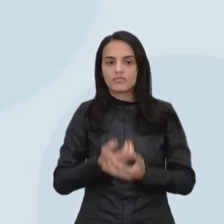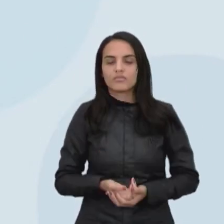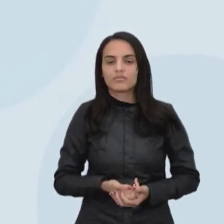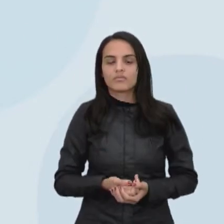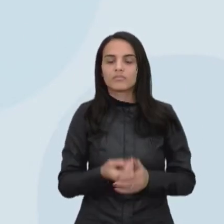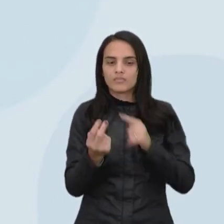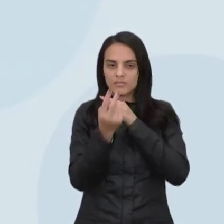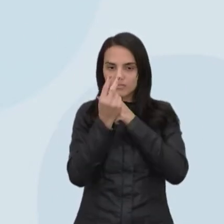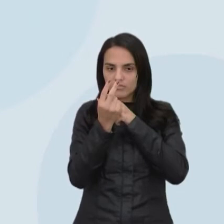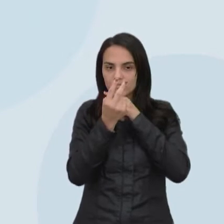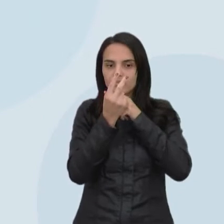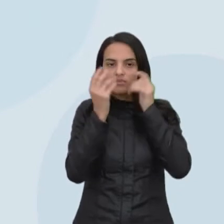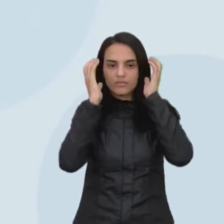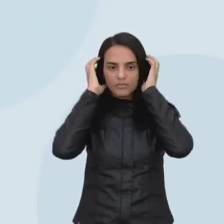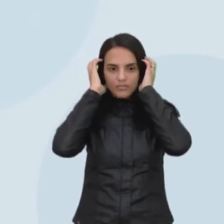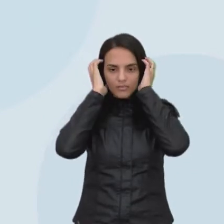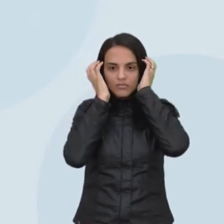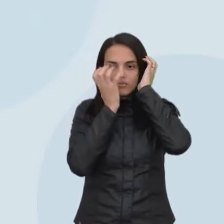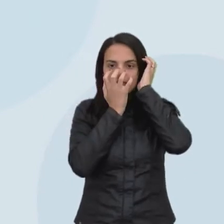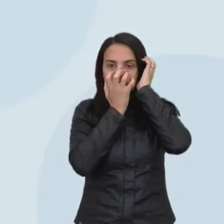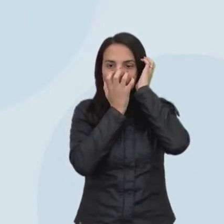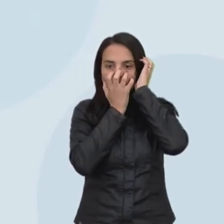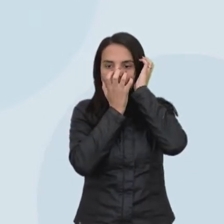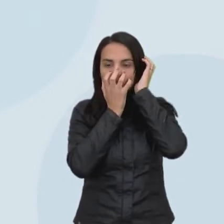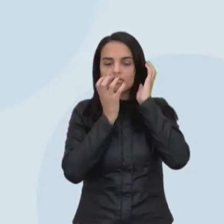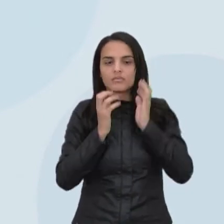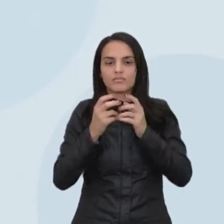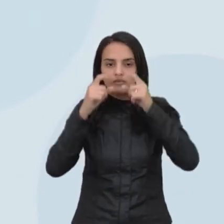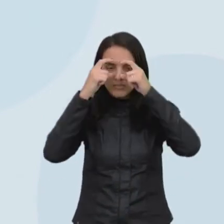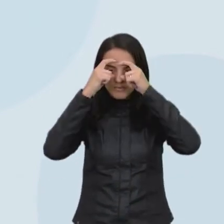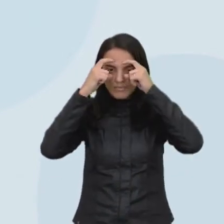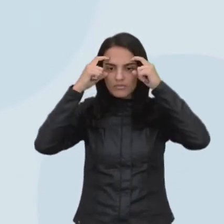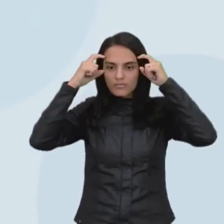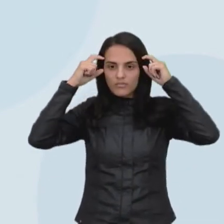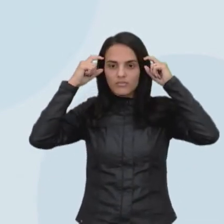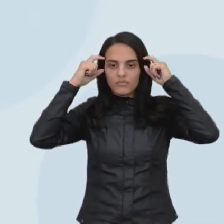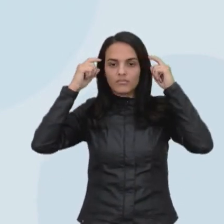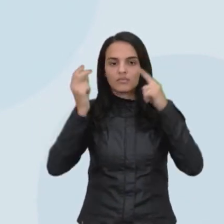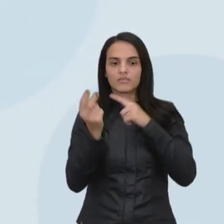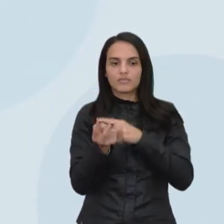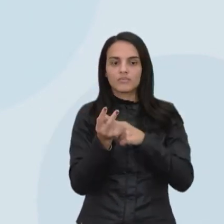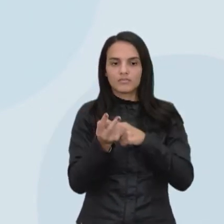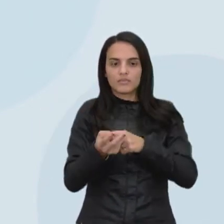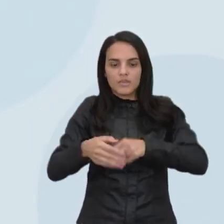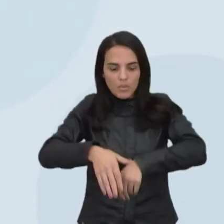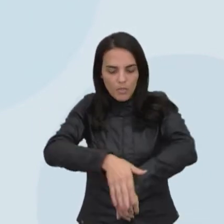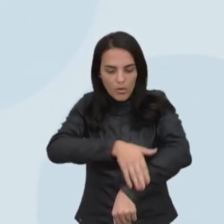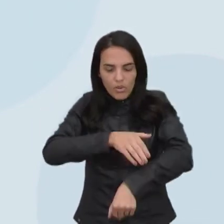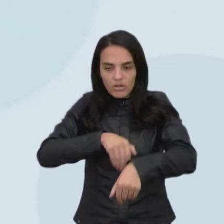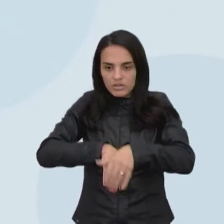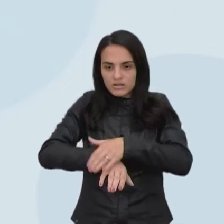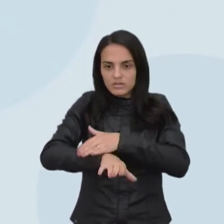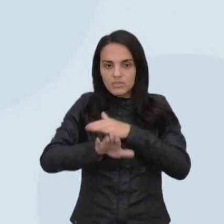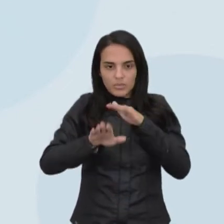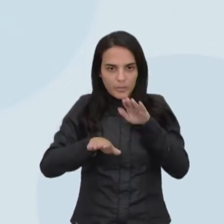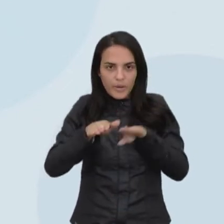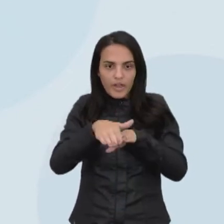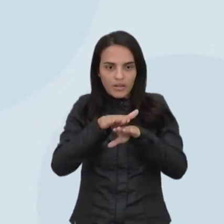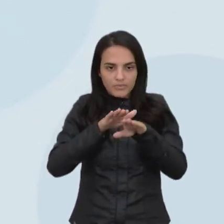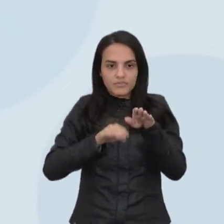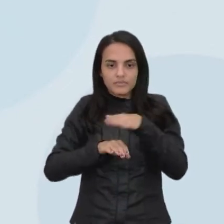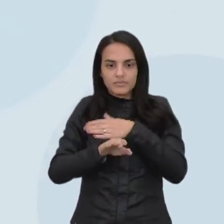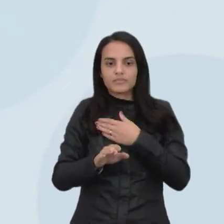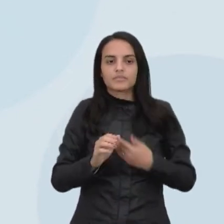os protetores oculares, né, os óculos aí de proteção, botas, né, a utilização, olha só,